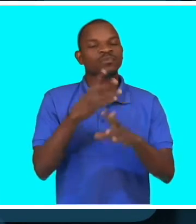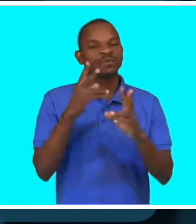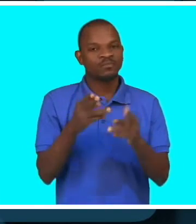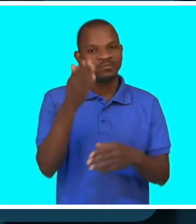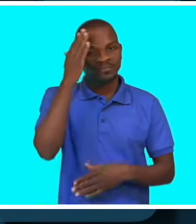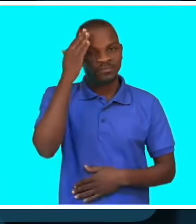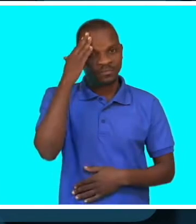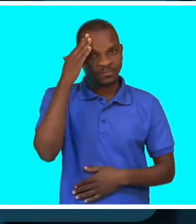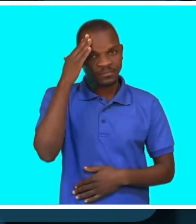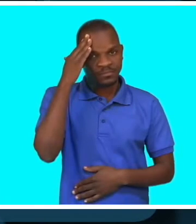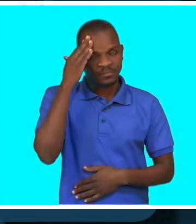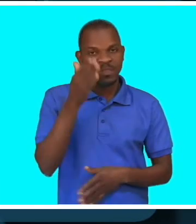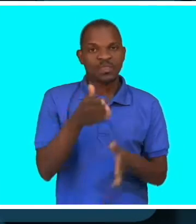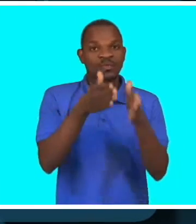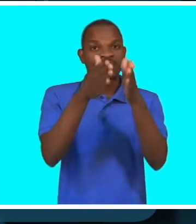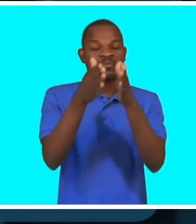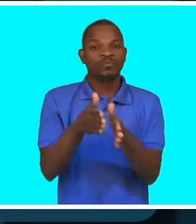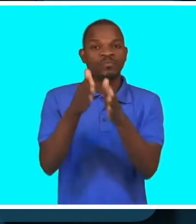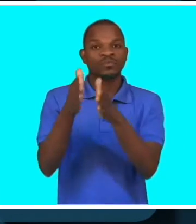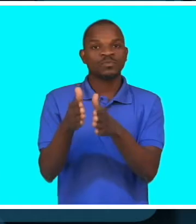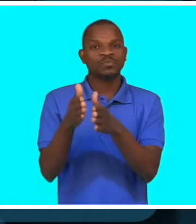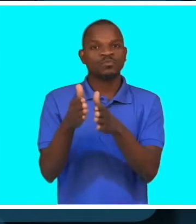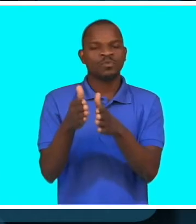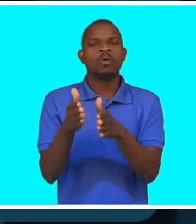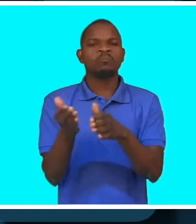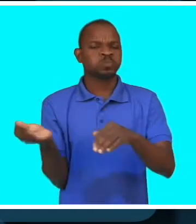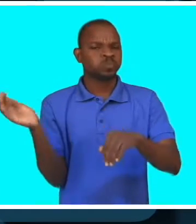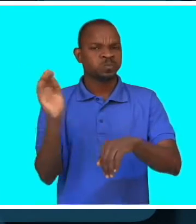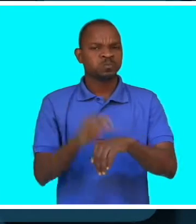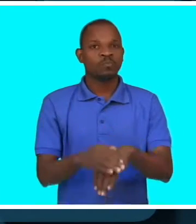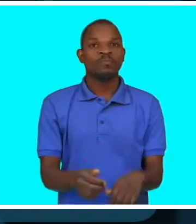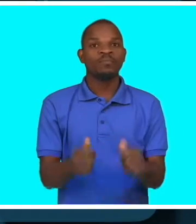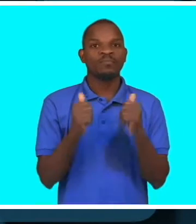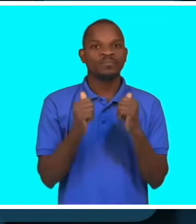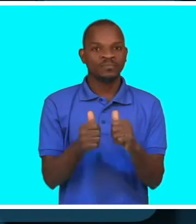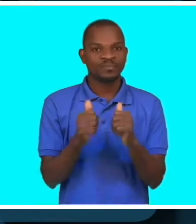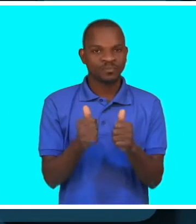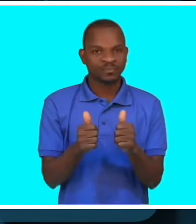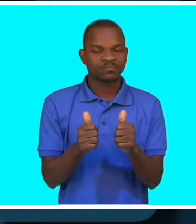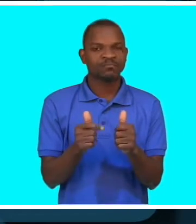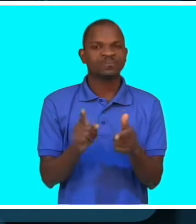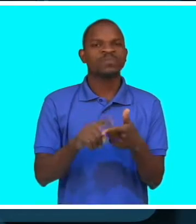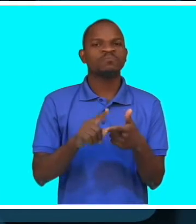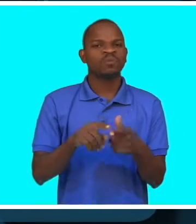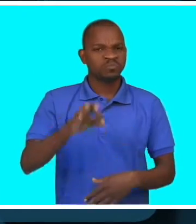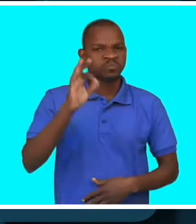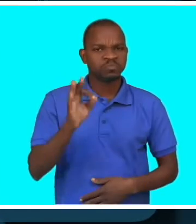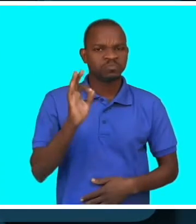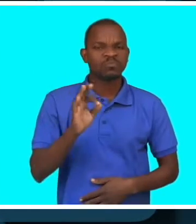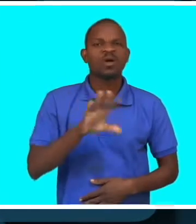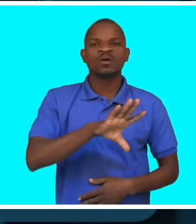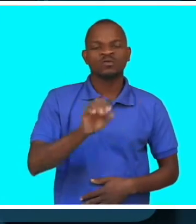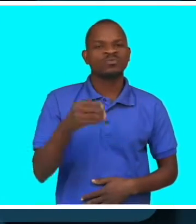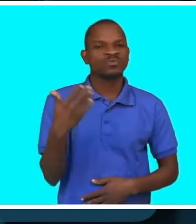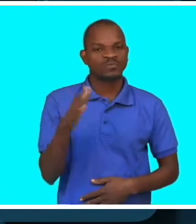que são pessoas de grande qualidade, são pessoas de qualidade inegável,